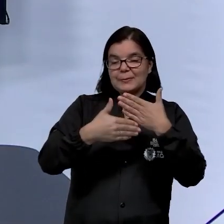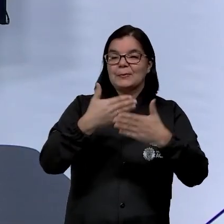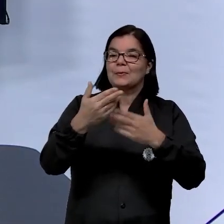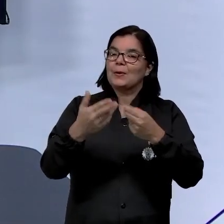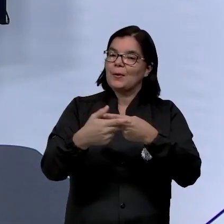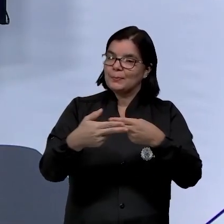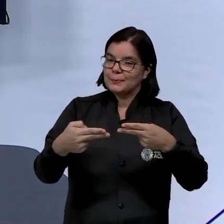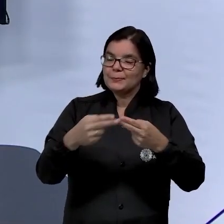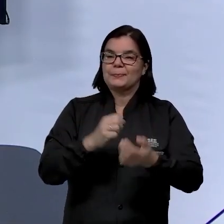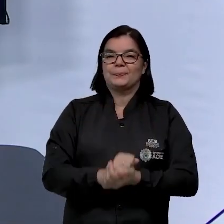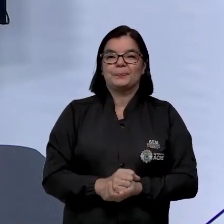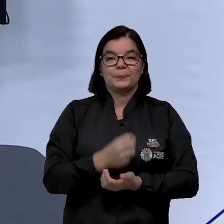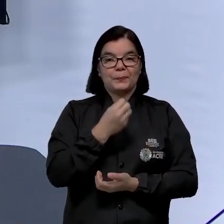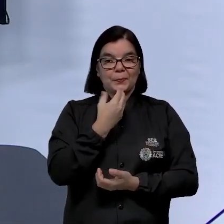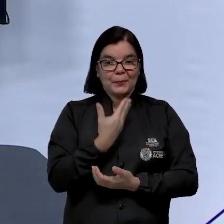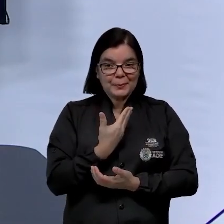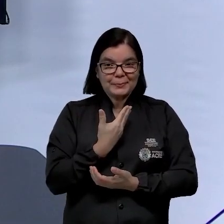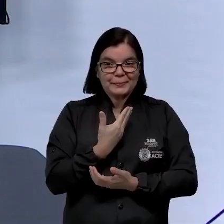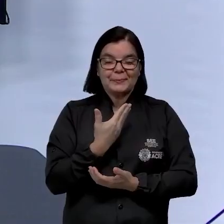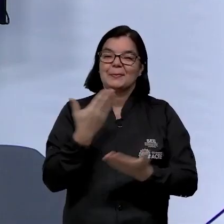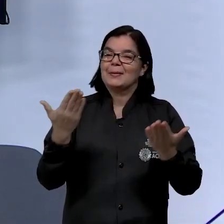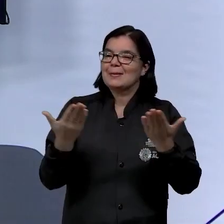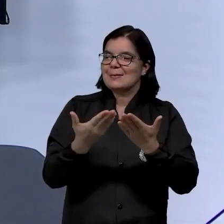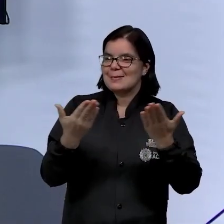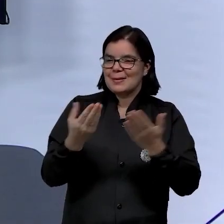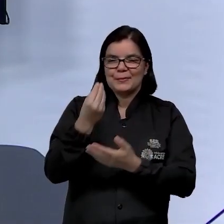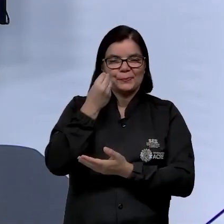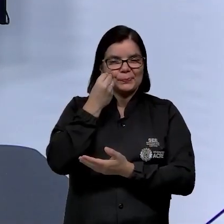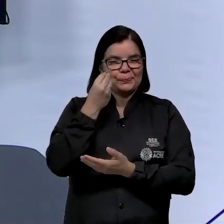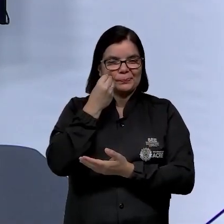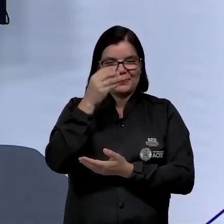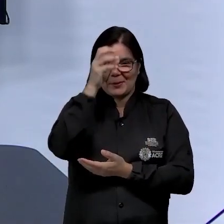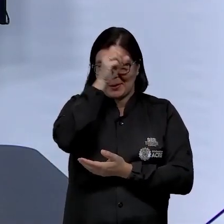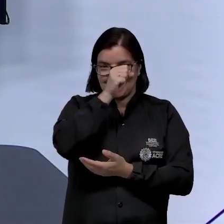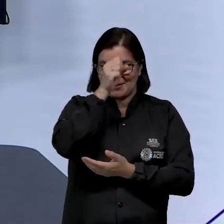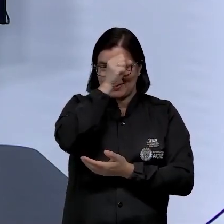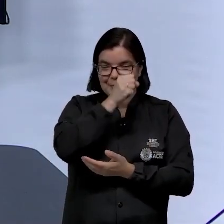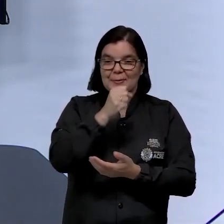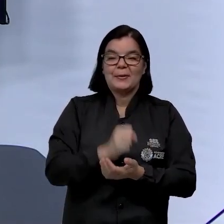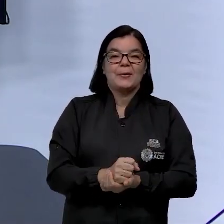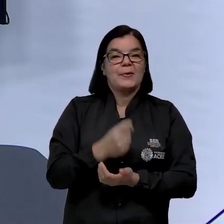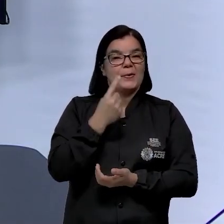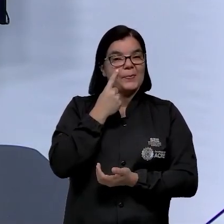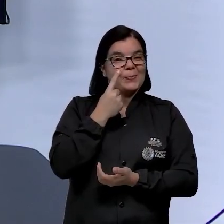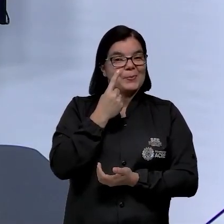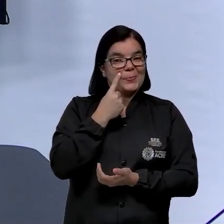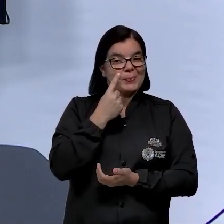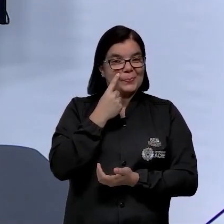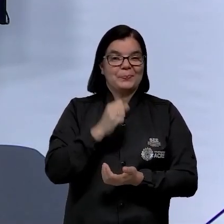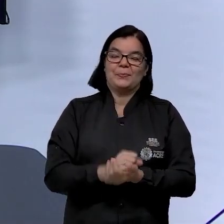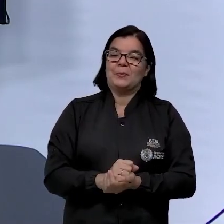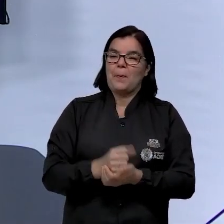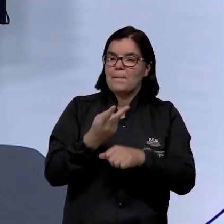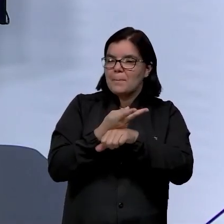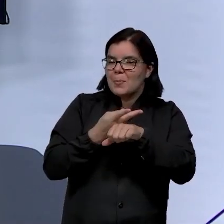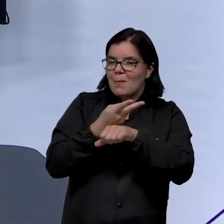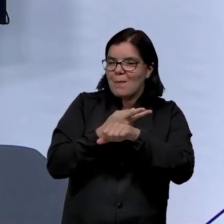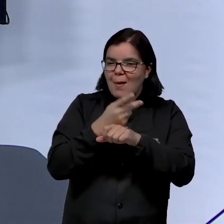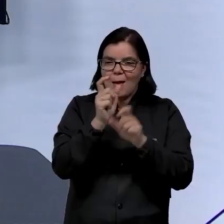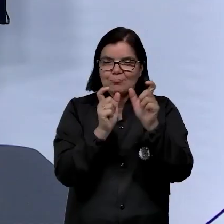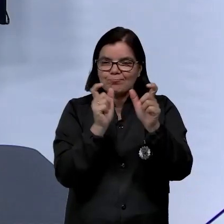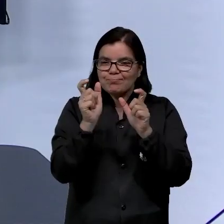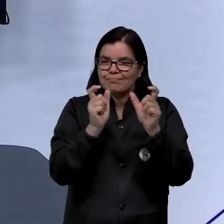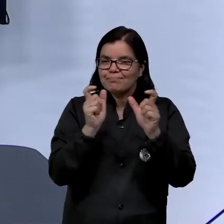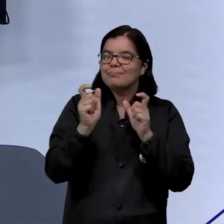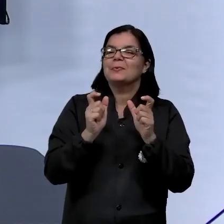alguma coisa. Tá bom? Agora, gente, vamos testar o que a gente aprendeu. Vamos aqui para o nosso caça-palavras, para a